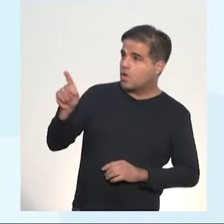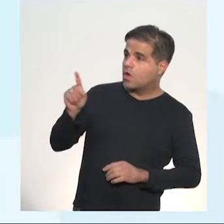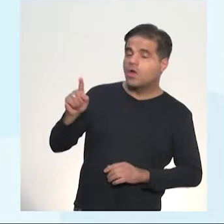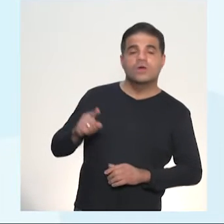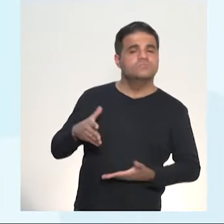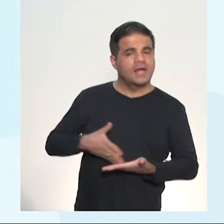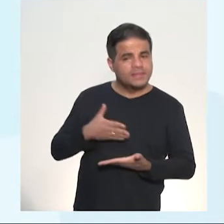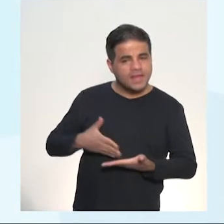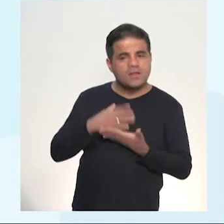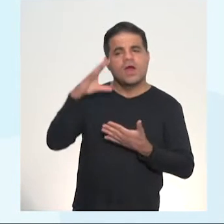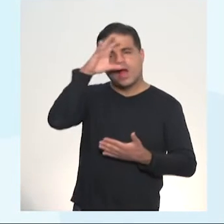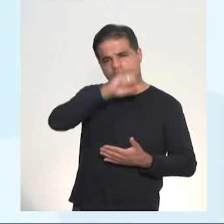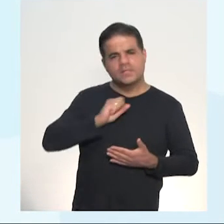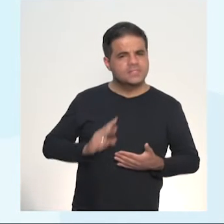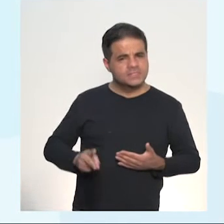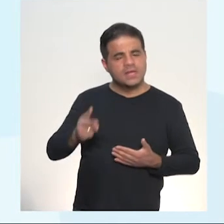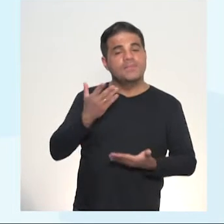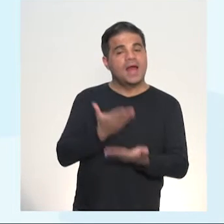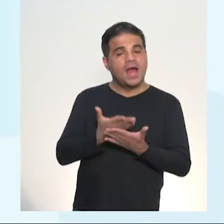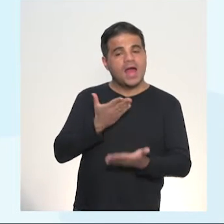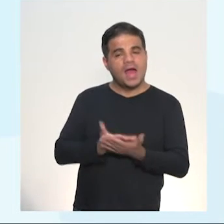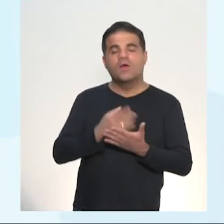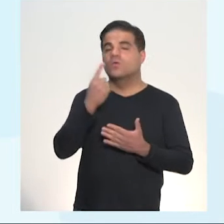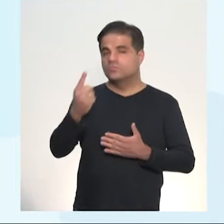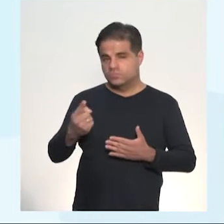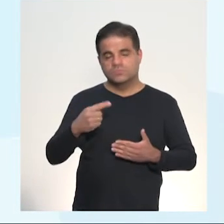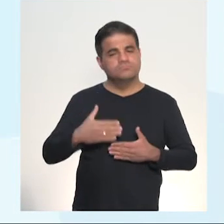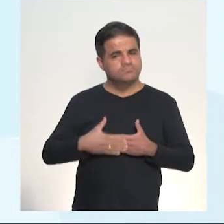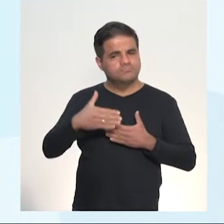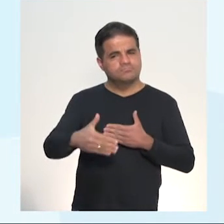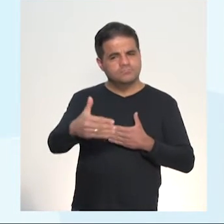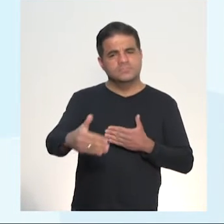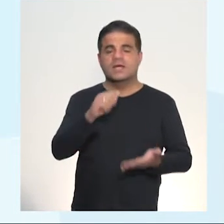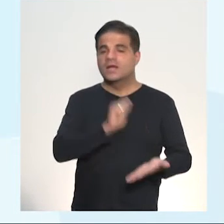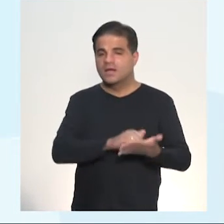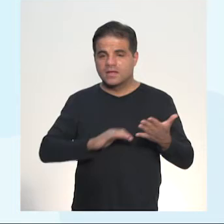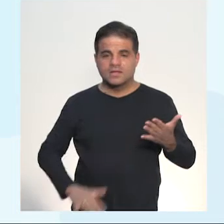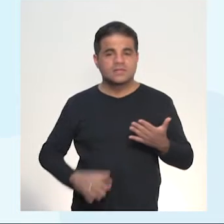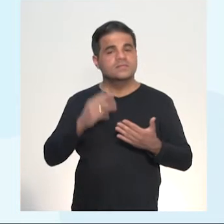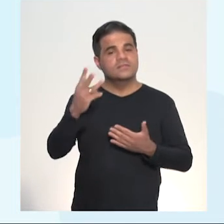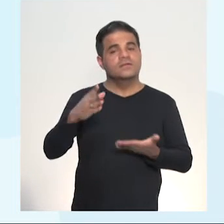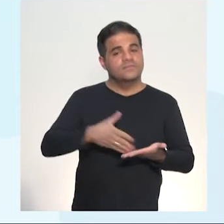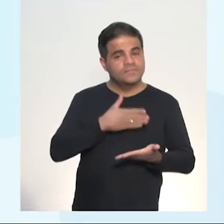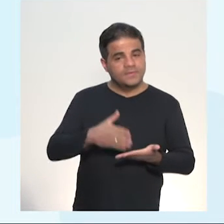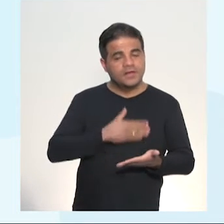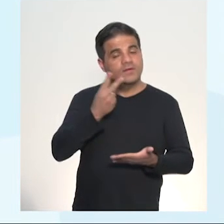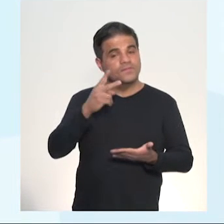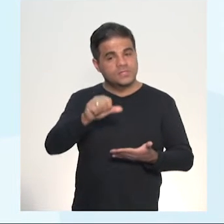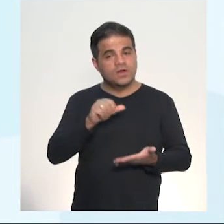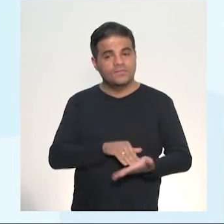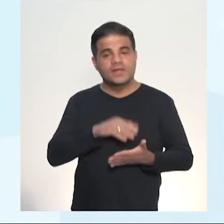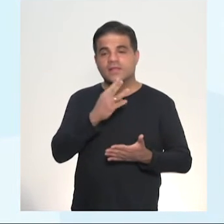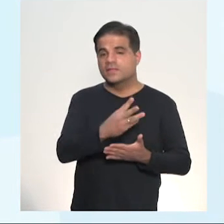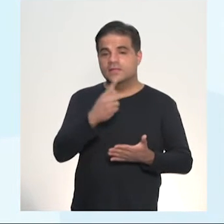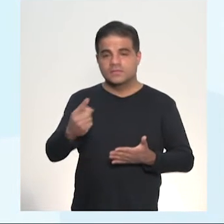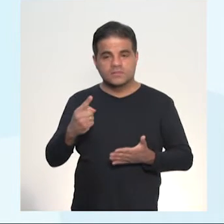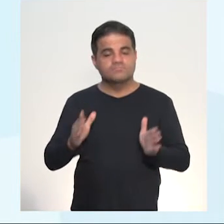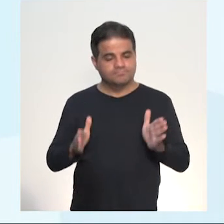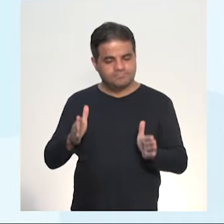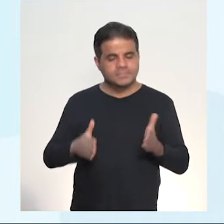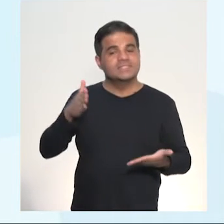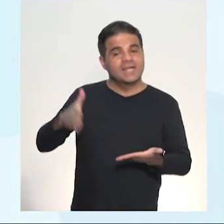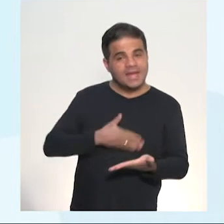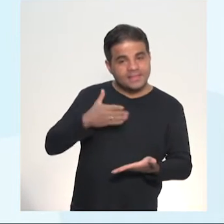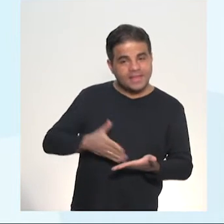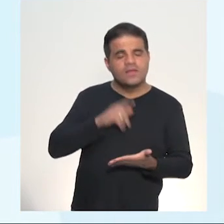Caderno Aprender Sempre, de acordo com a aula 1 da sequência de atividade 3, as páginas 29 a 31 desse caderno